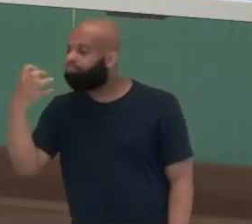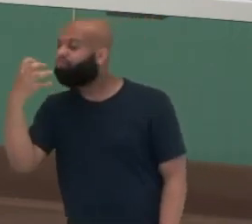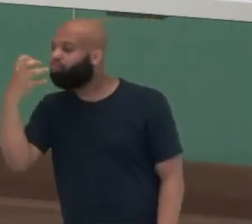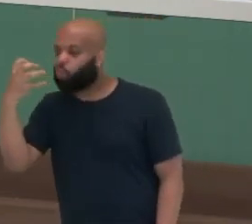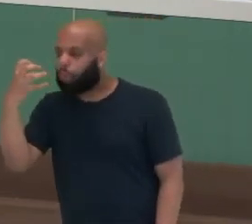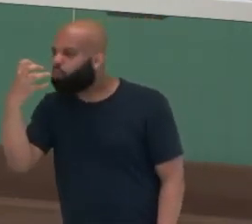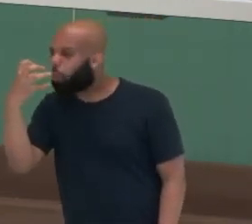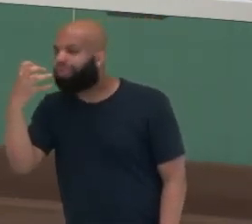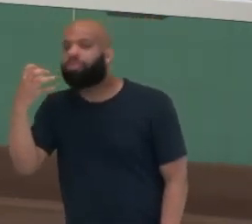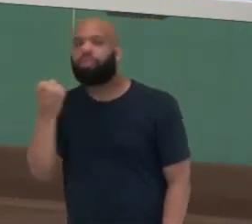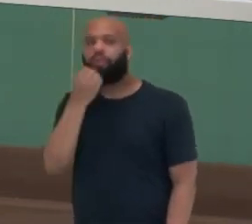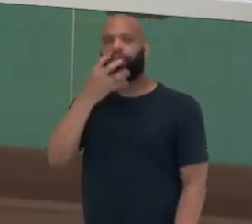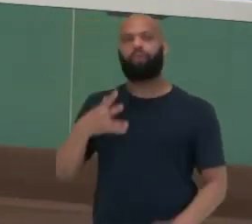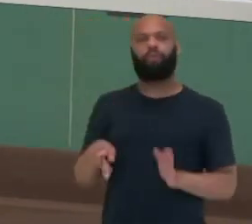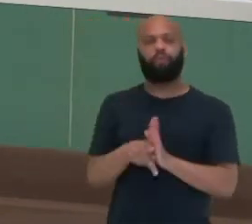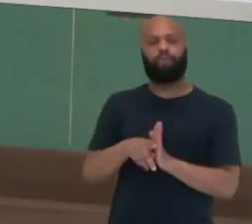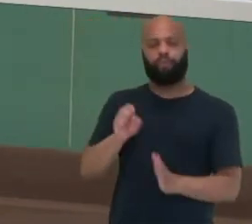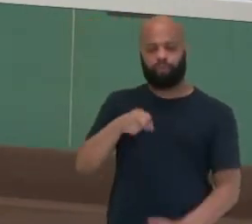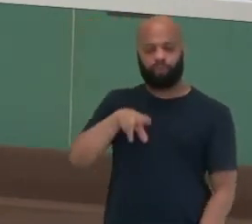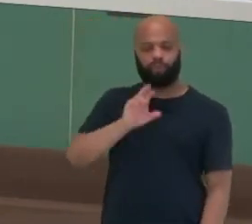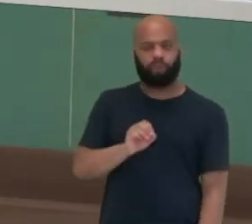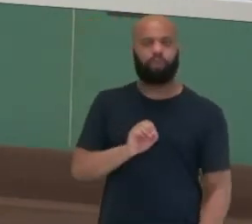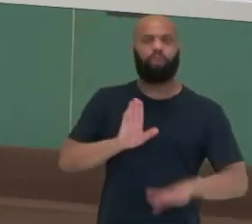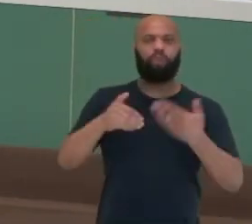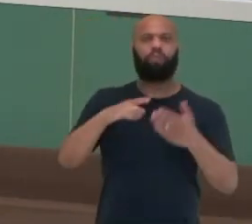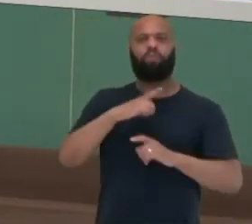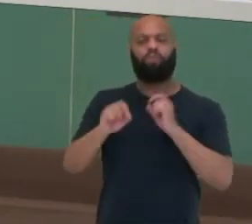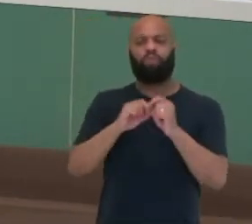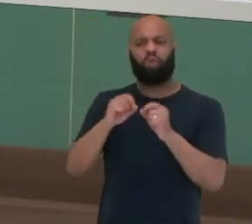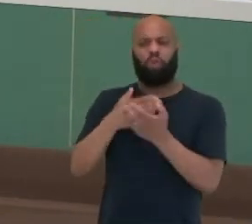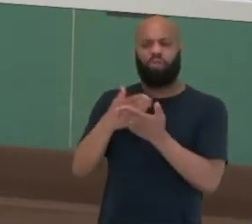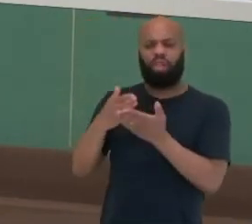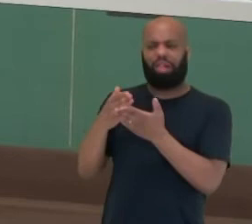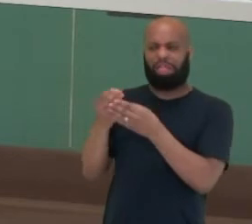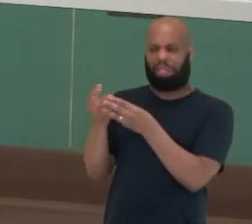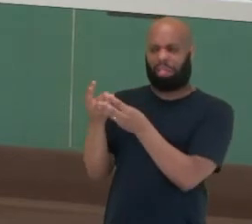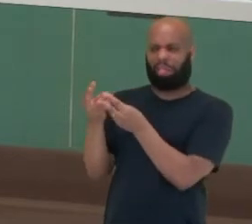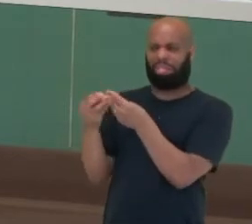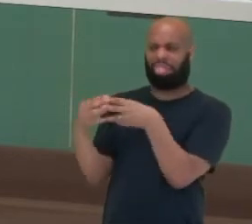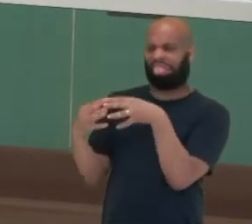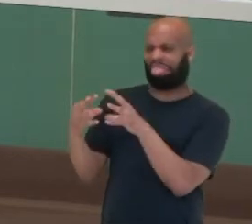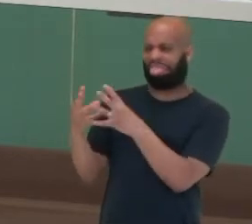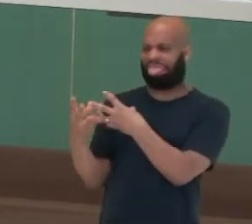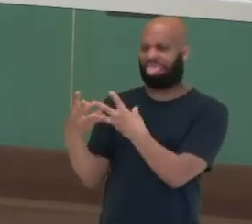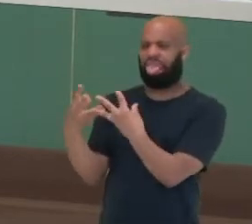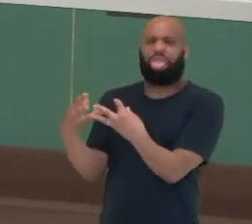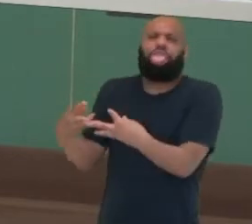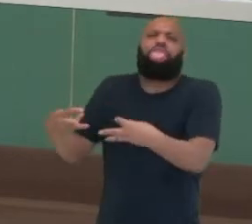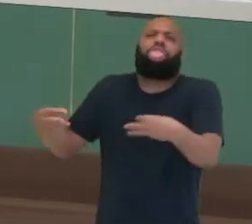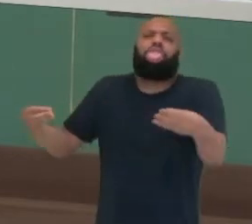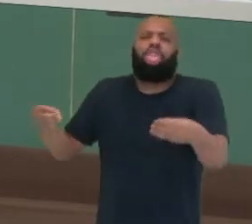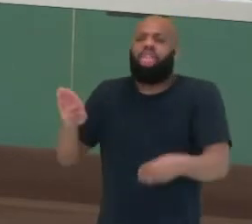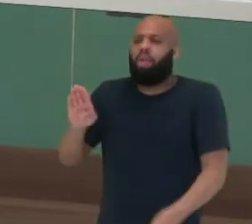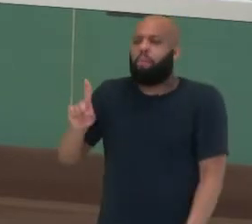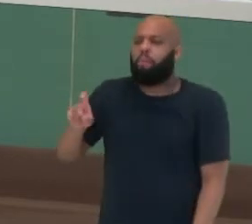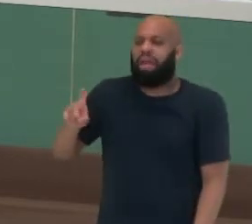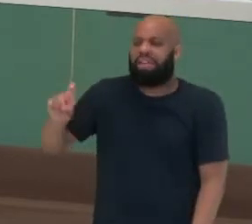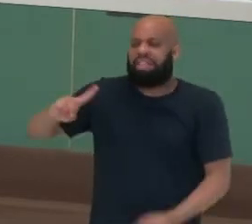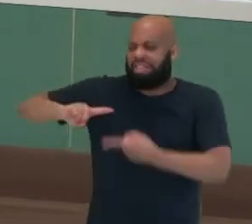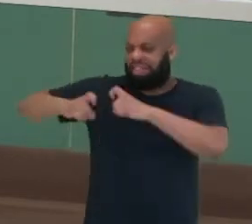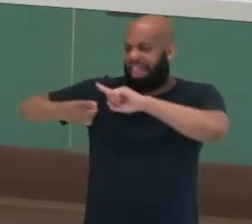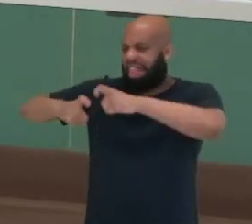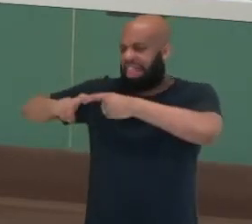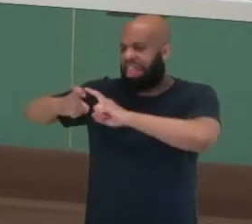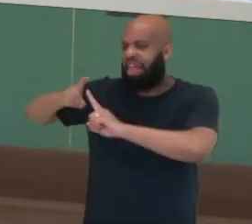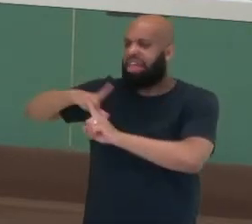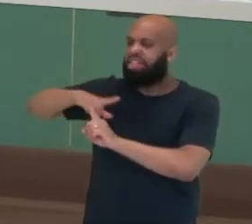boas para o consumo? Será que elas estão entrando em decomposição? Os decompositores, bactérias ou